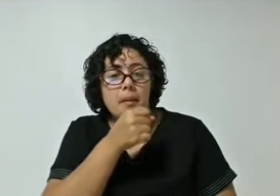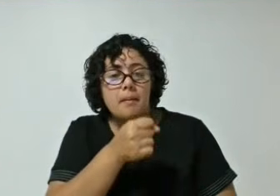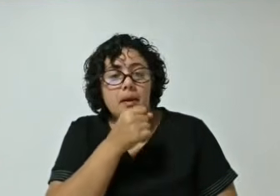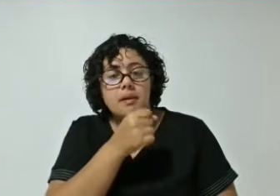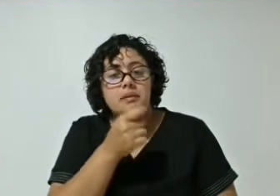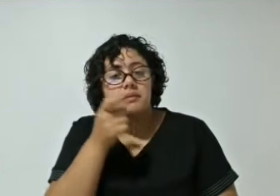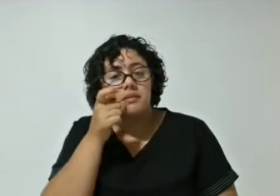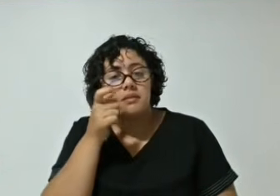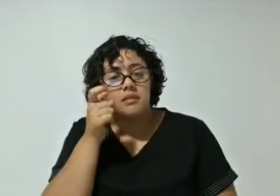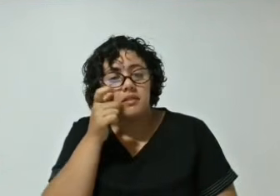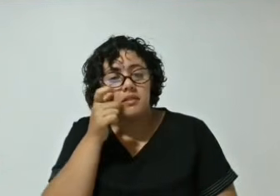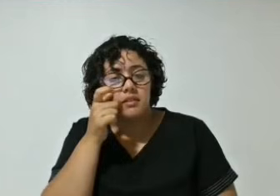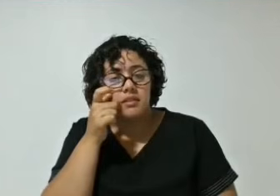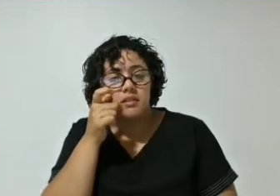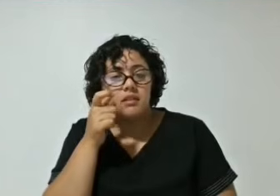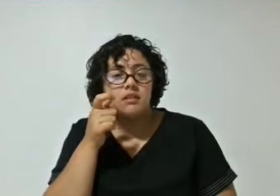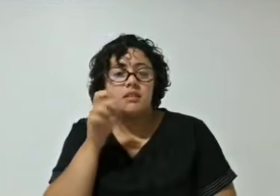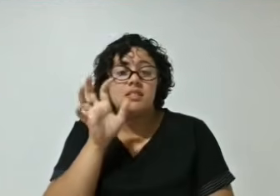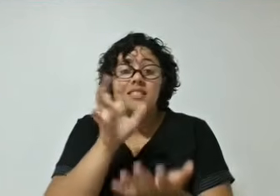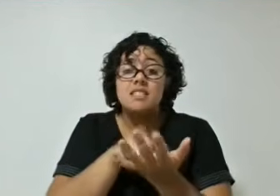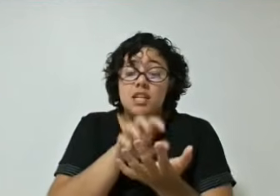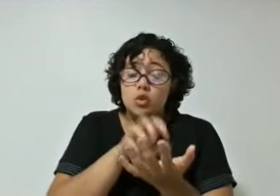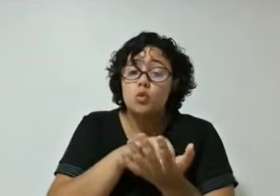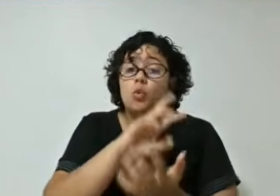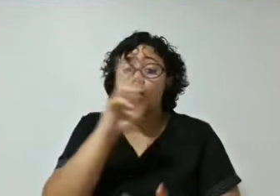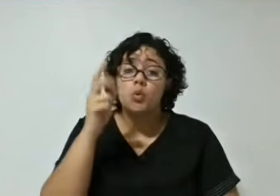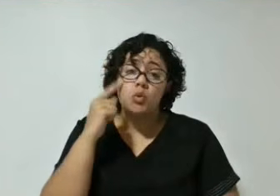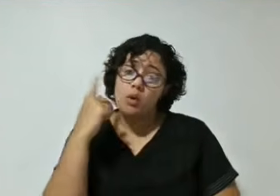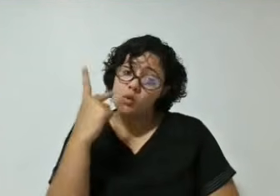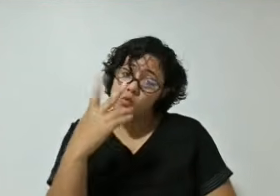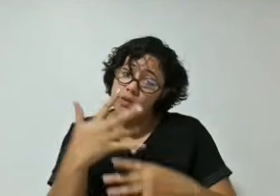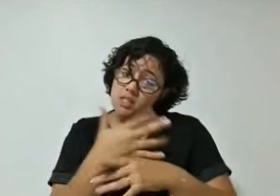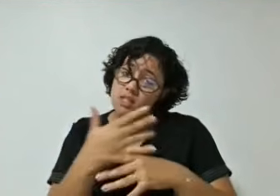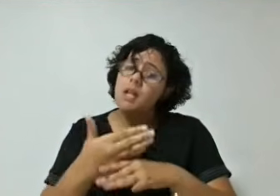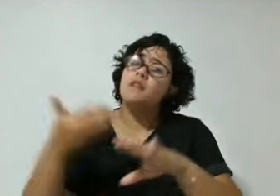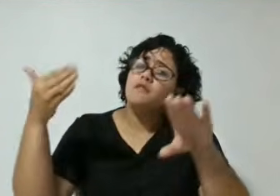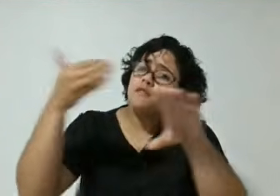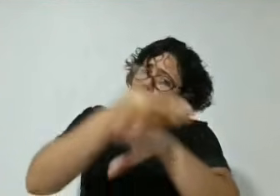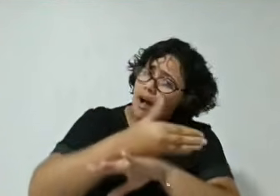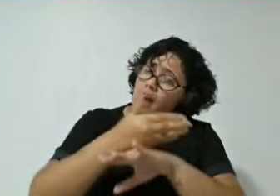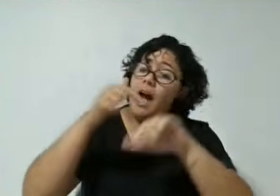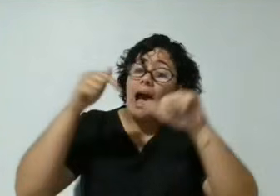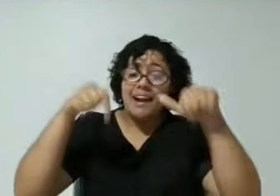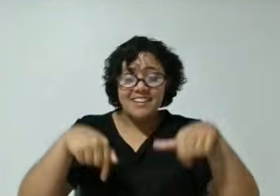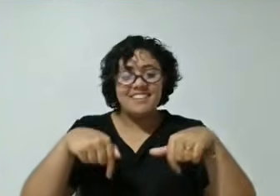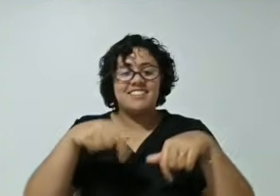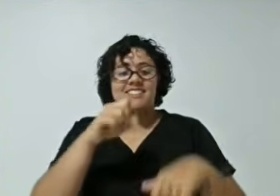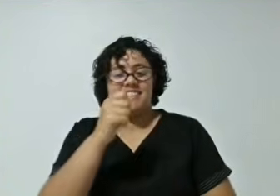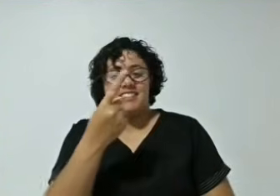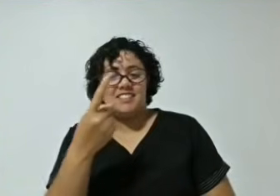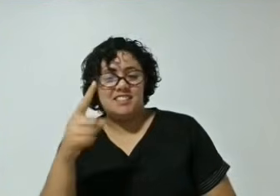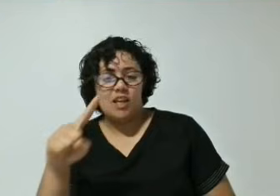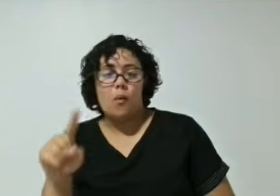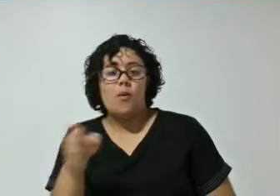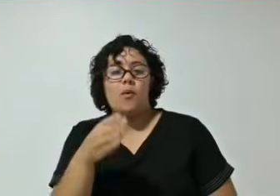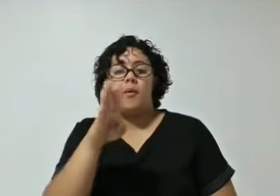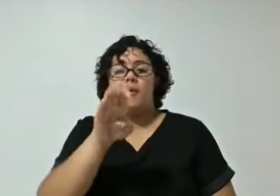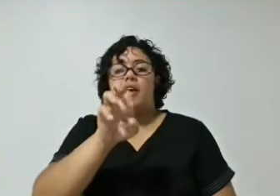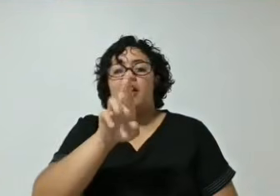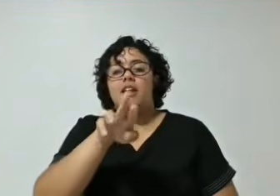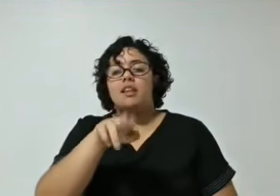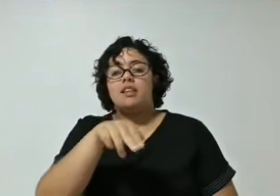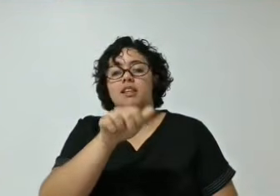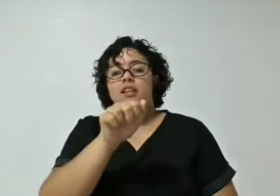frequentem os centros culturais da cidade, frequentem o Centro Cultural São Bernardo, venham ver o que está acontecendo, proponham